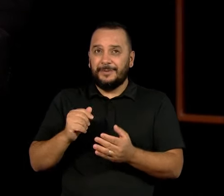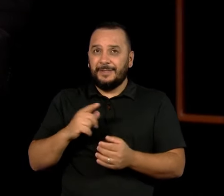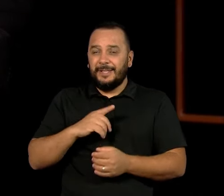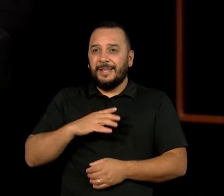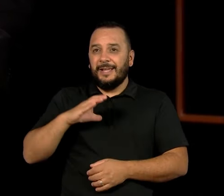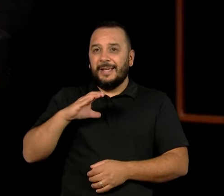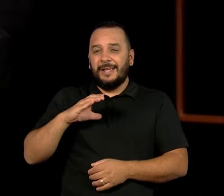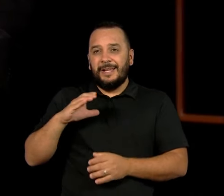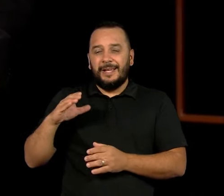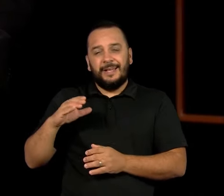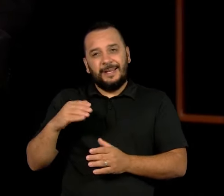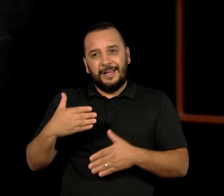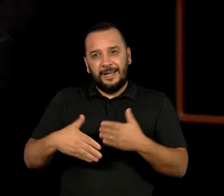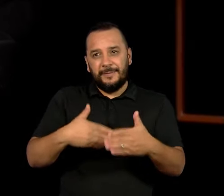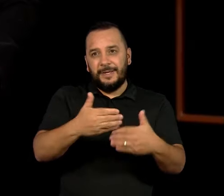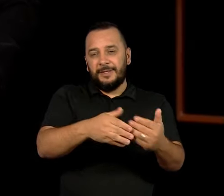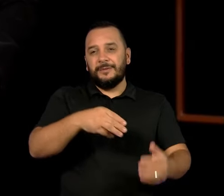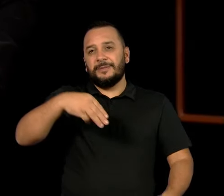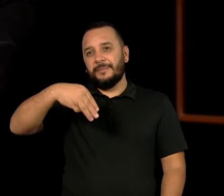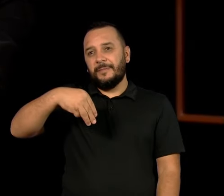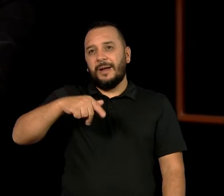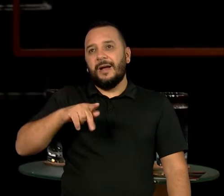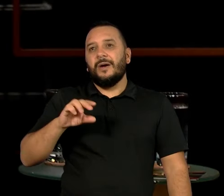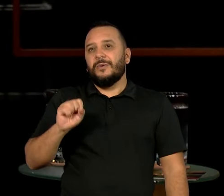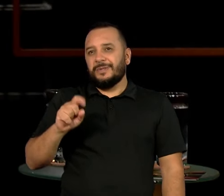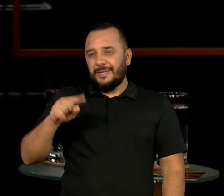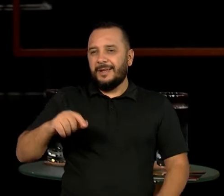Mago, que é a magia de Paulo Coelho.